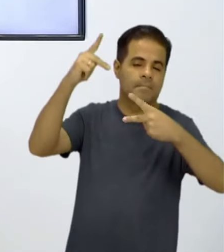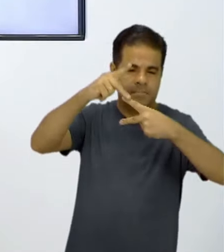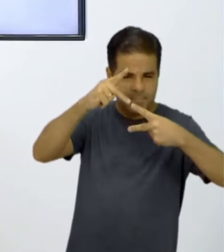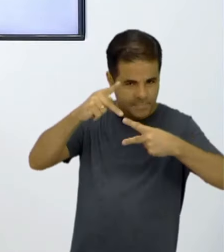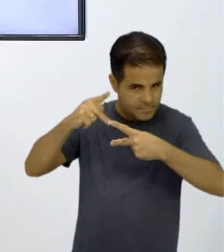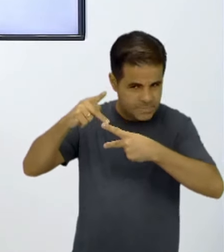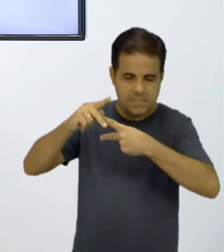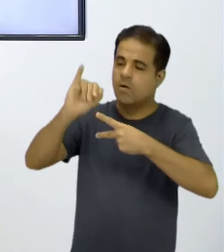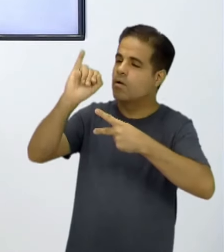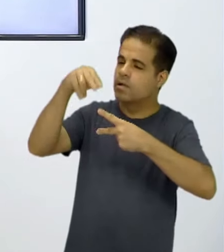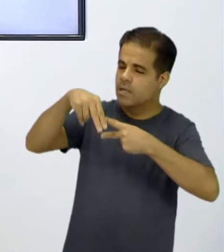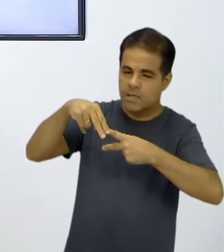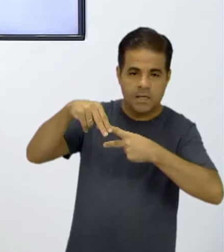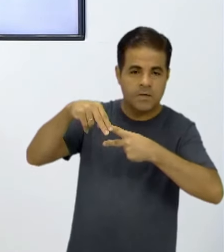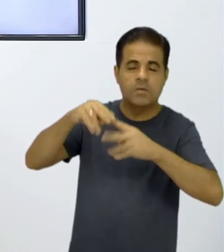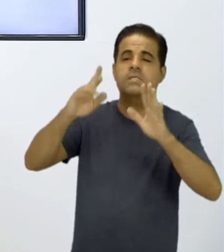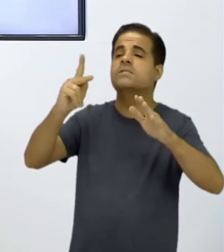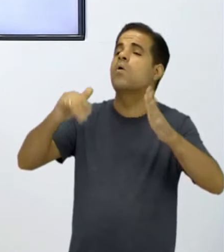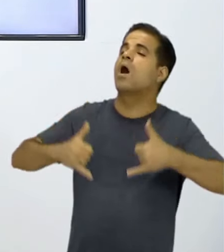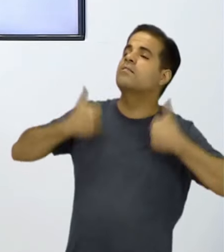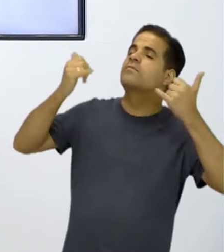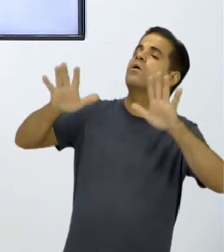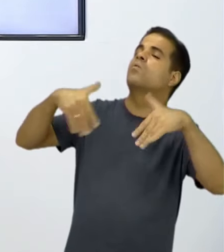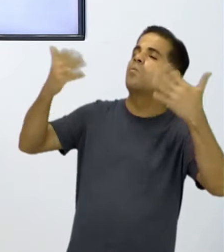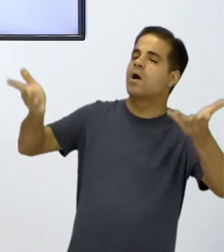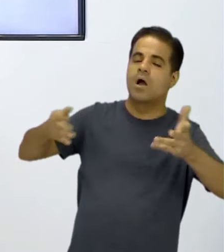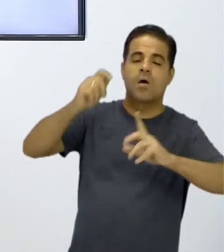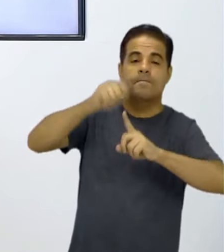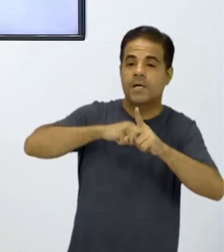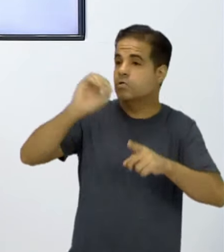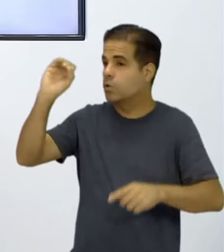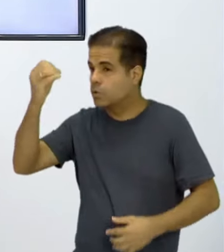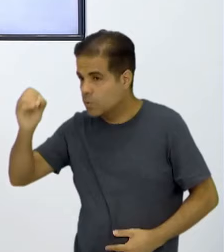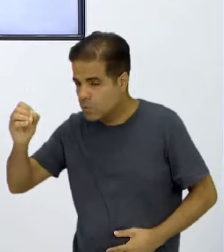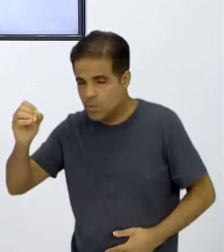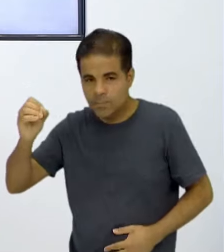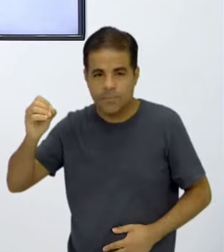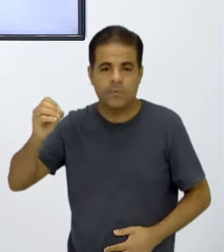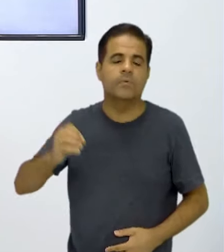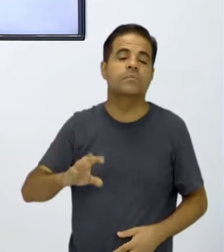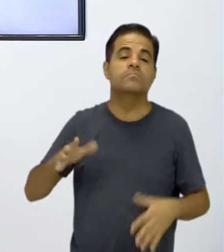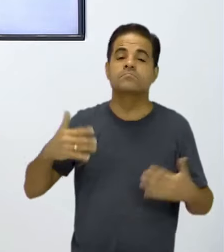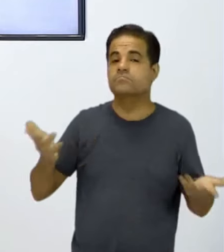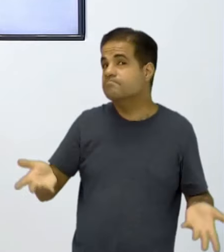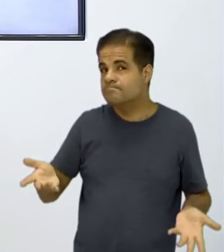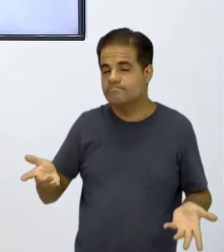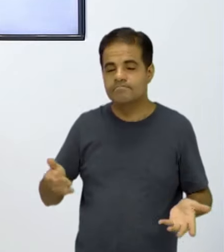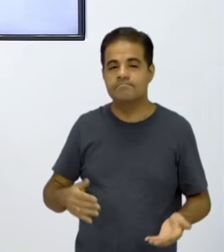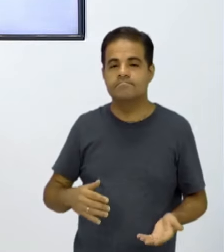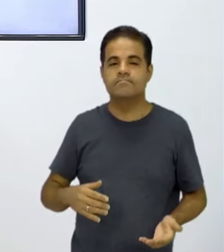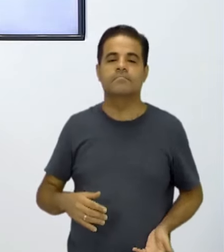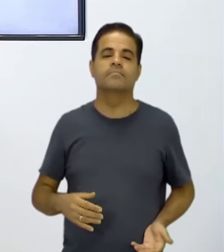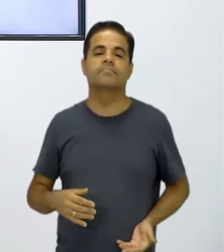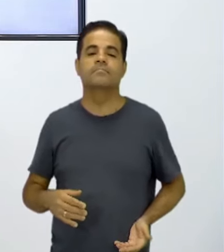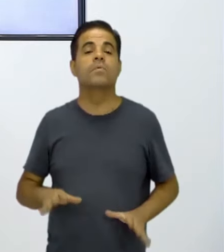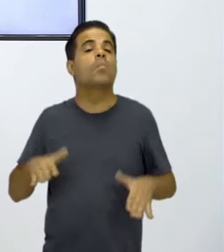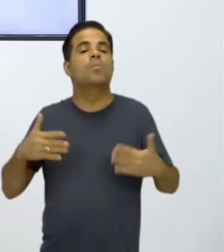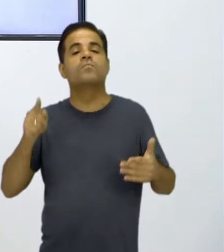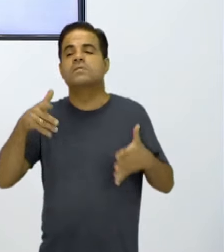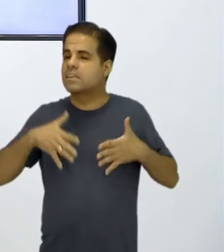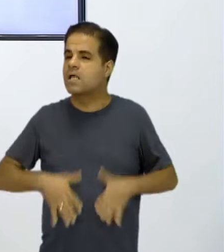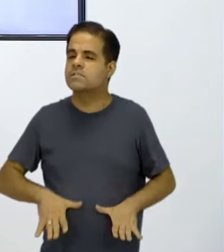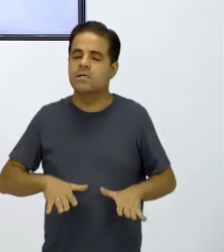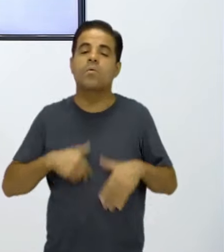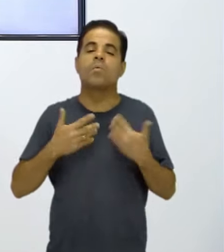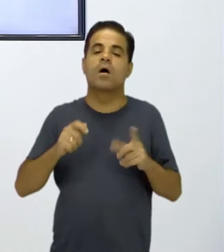when Your Birthday Quando é o seu aniversário in october em outubro Essa sou waybor quando é que